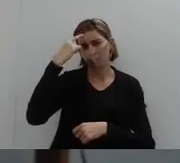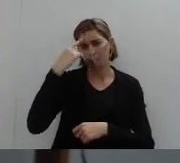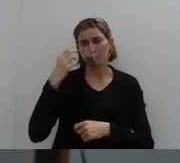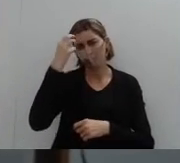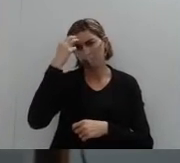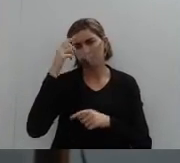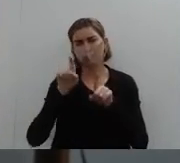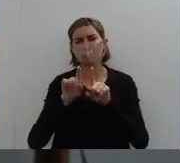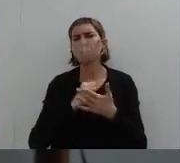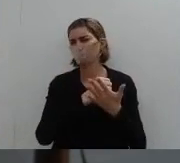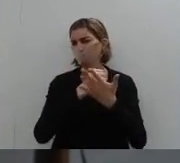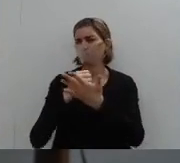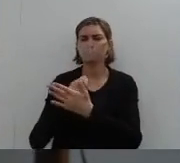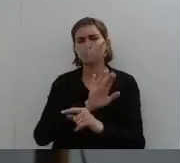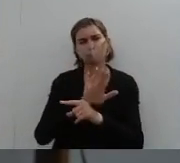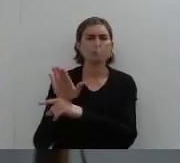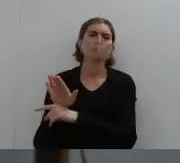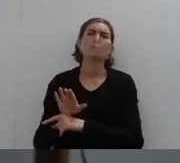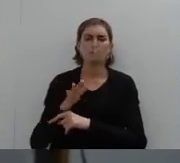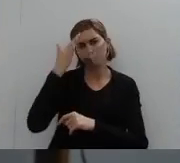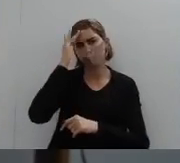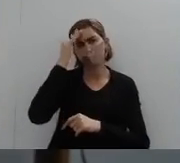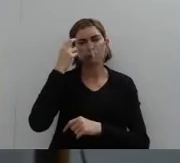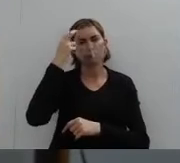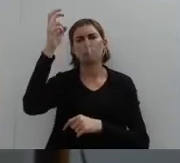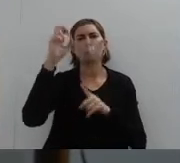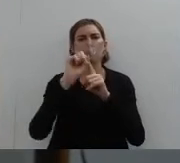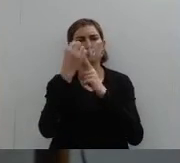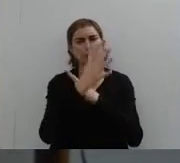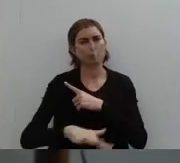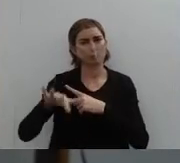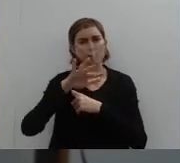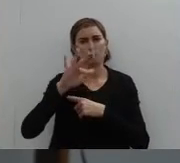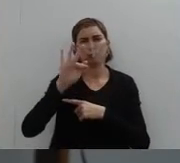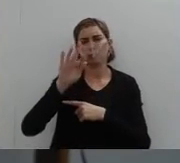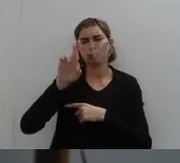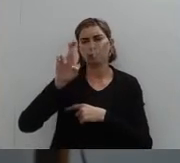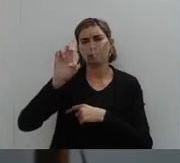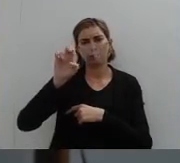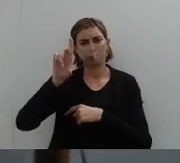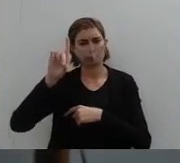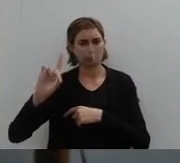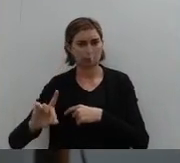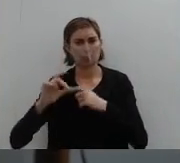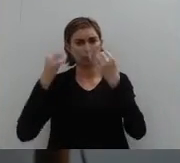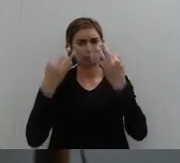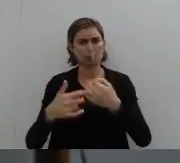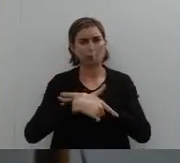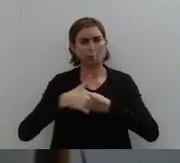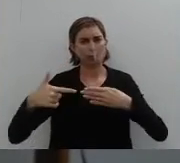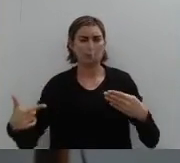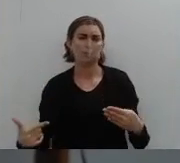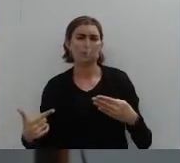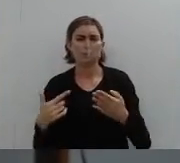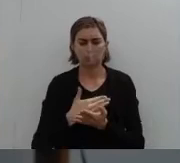fez contribuições importantíssimas para compreender a cultura e a sociedade. Freud dizia que a moralidade,